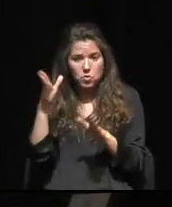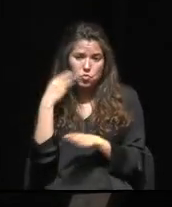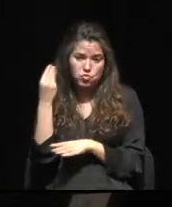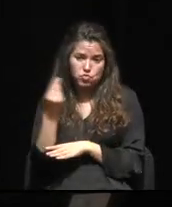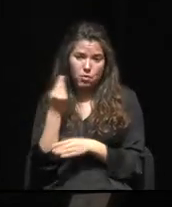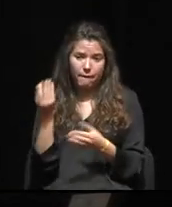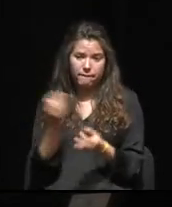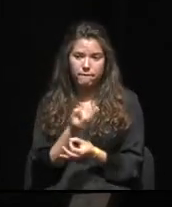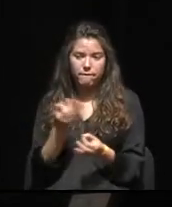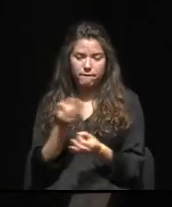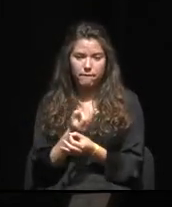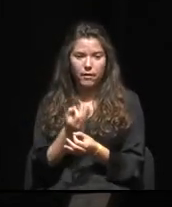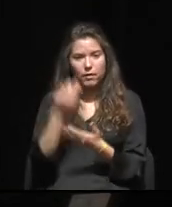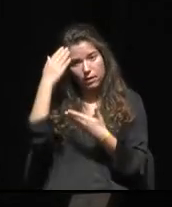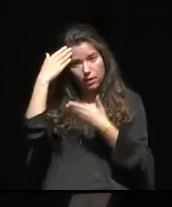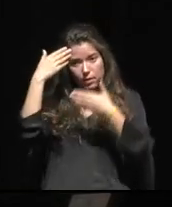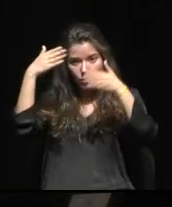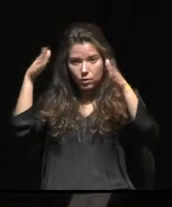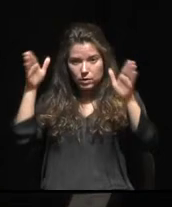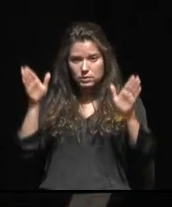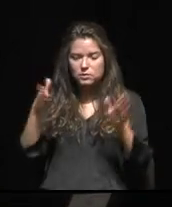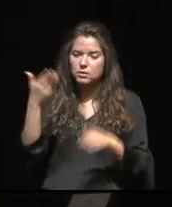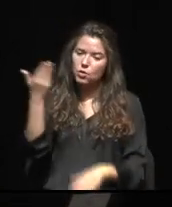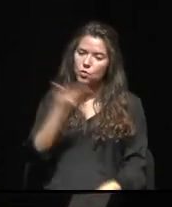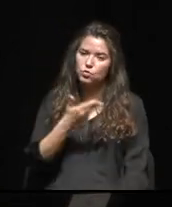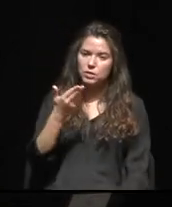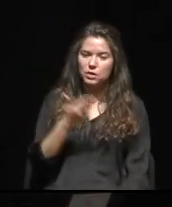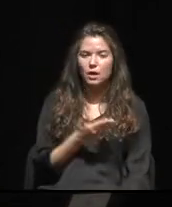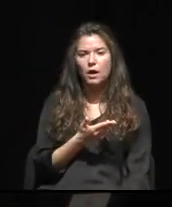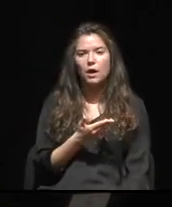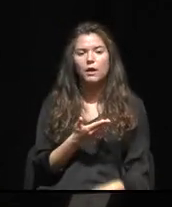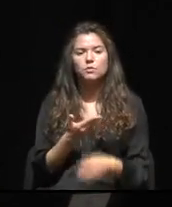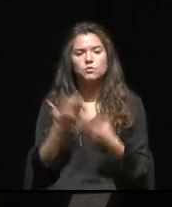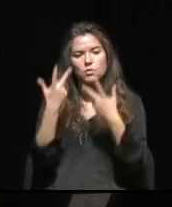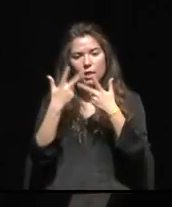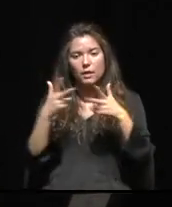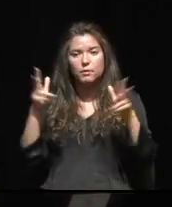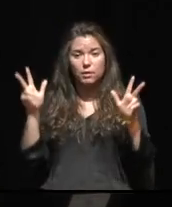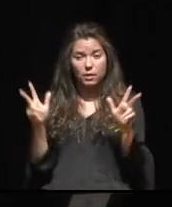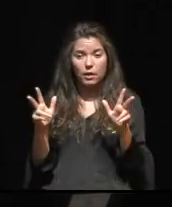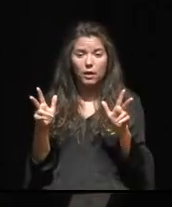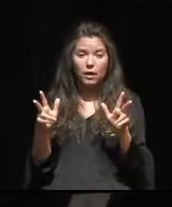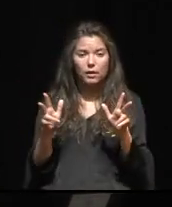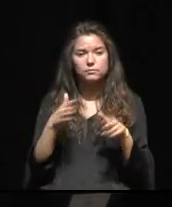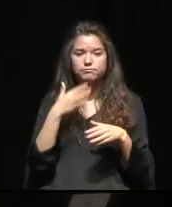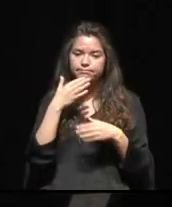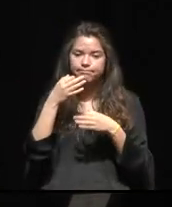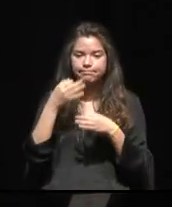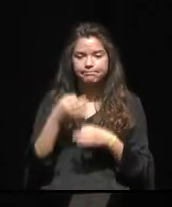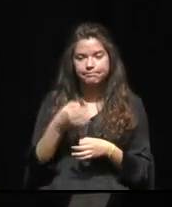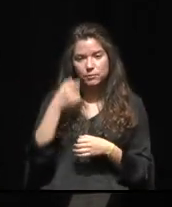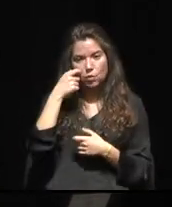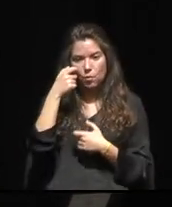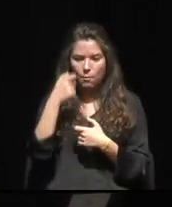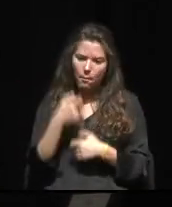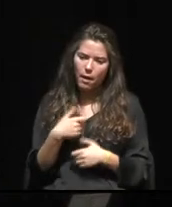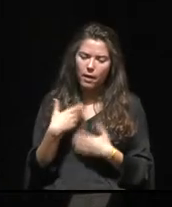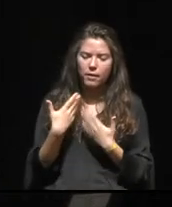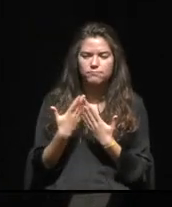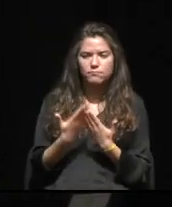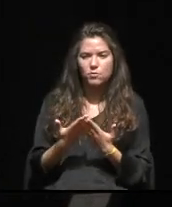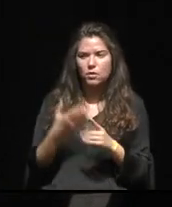jovem as democracias os direitos as liberdades a dignidade humana foram conquistas